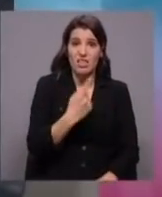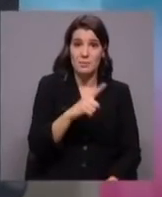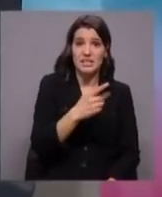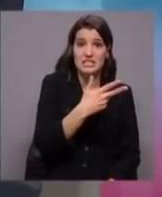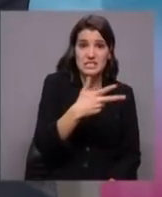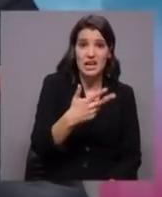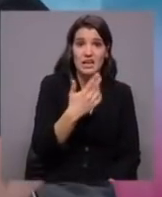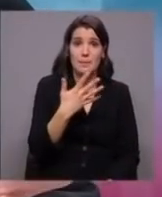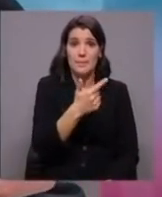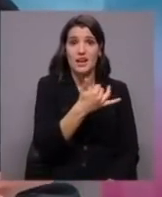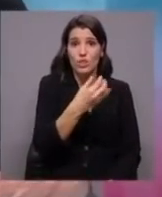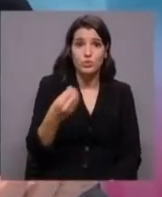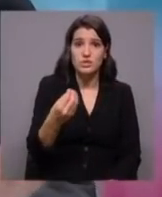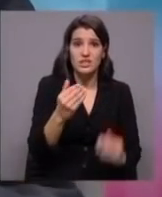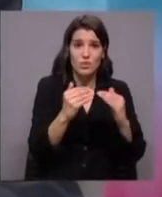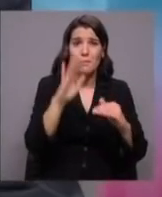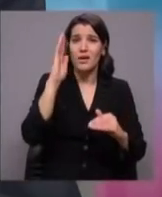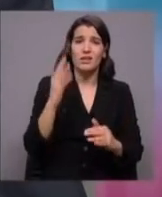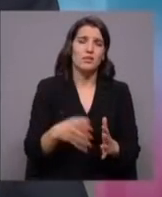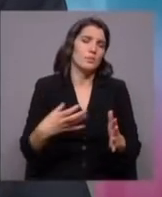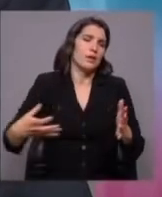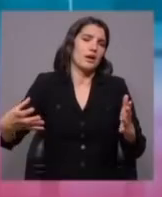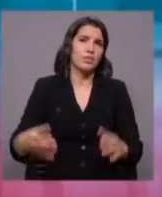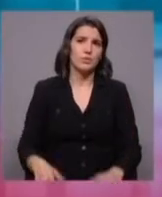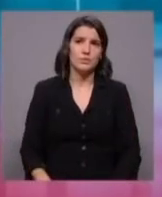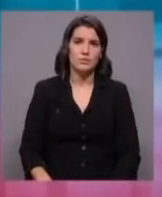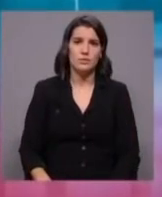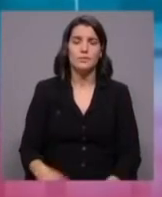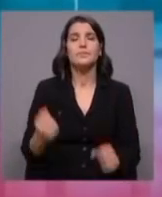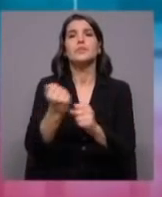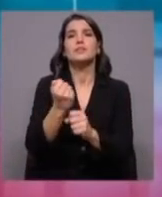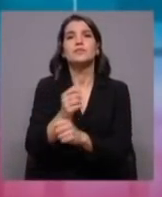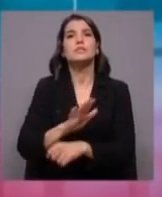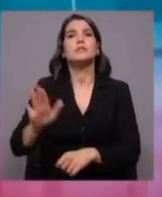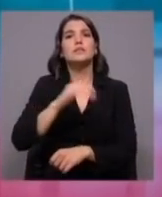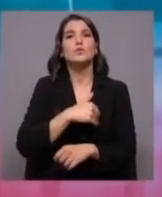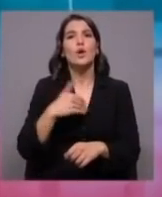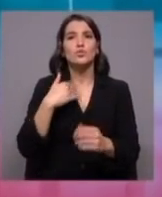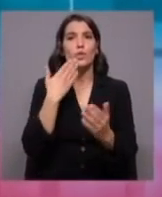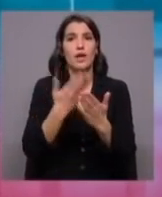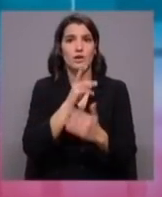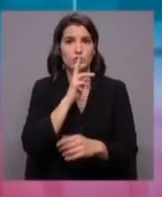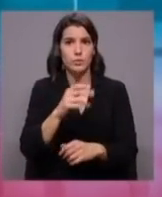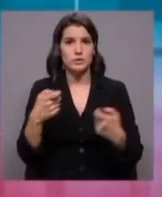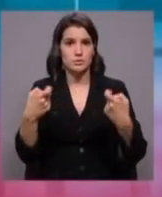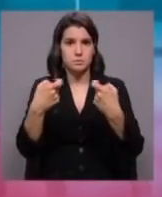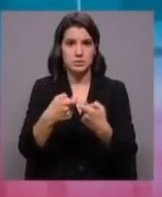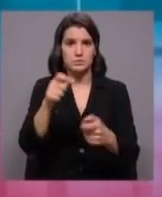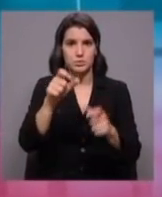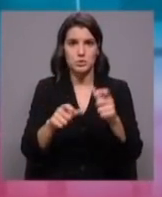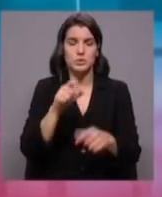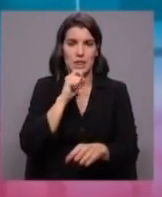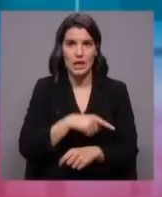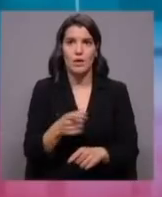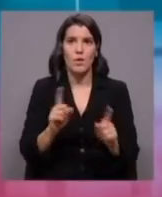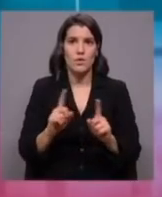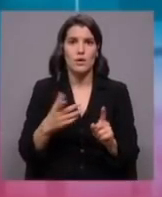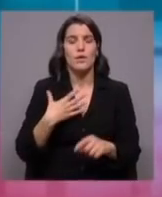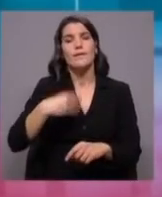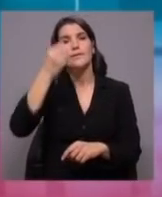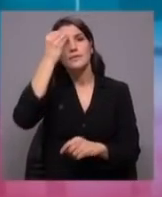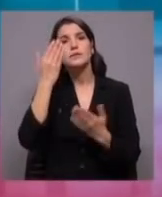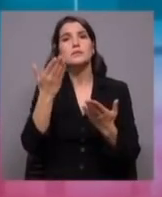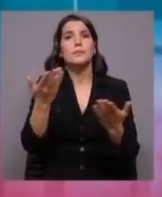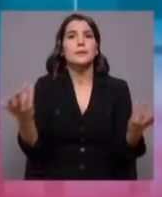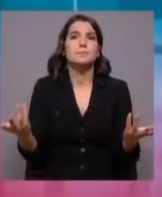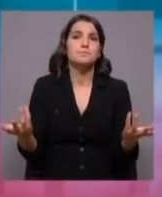euros. Para passar, isso é muito complicado. E conseguiremos ter ou não um Serviço Nacional de Saúde que dê uma resposta mais eficaz à sua população? Porque eu gostaria de perceber de si o que é que...